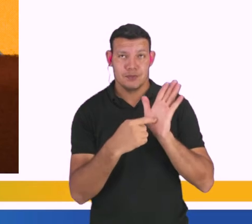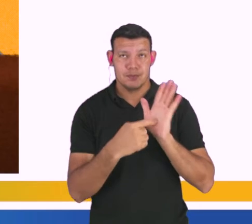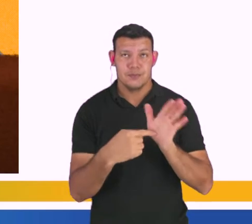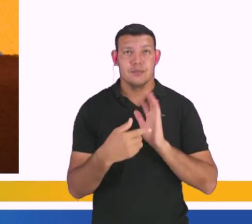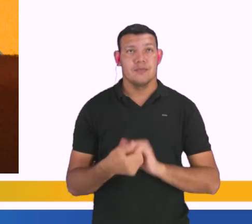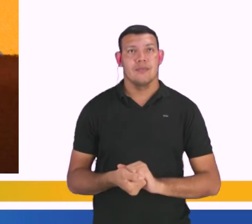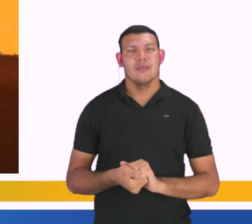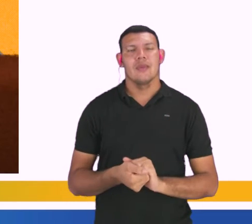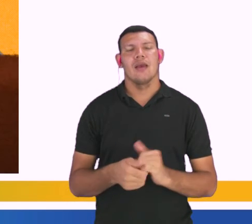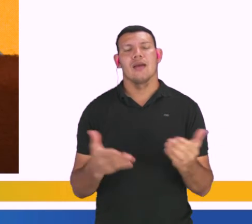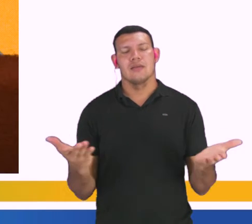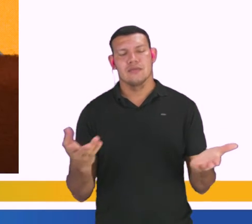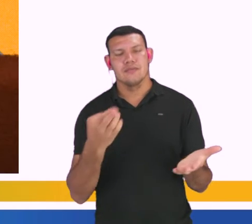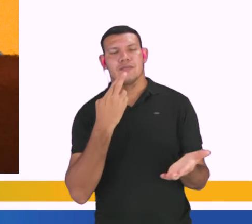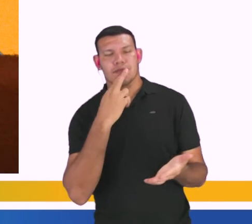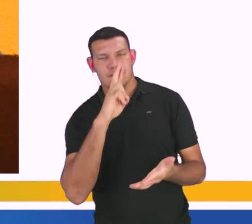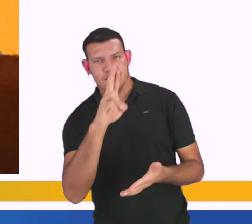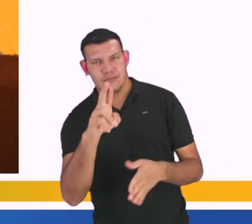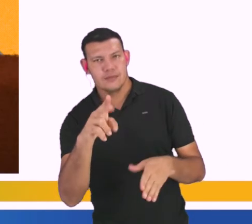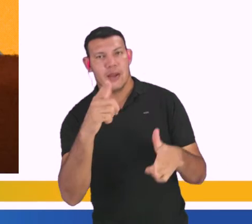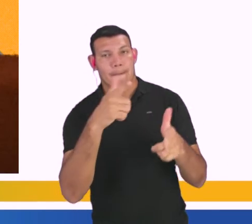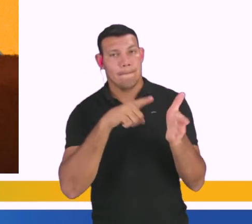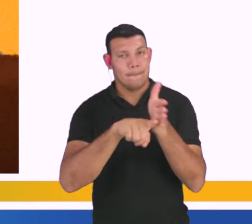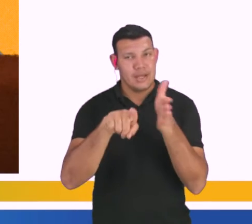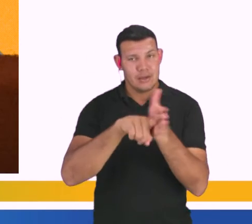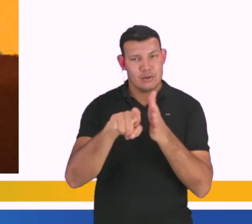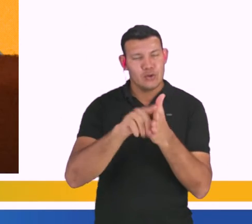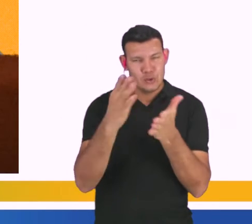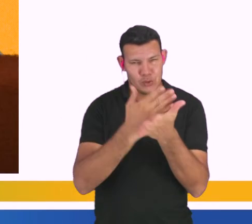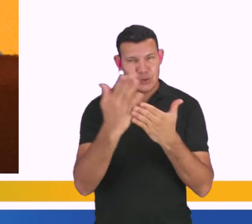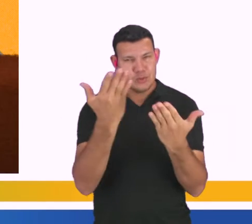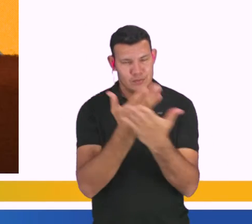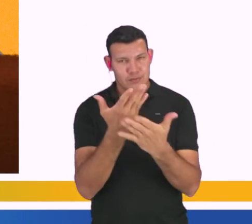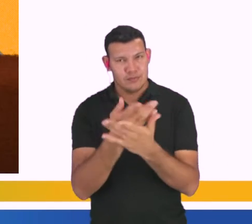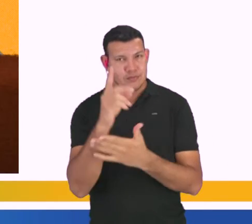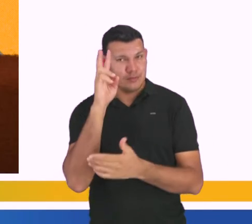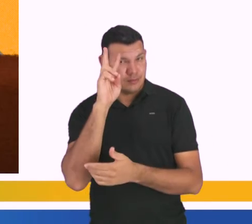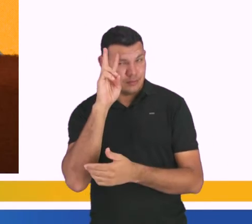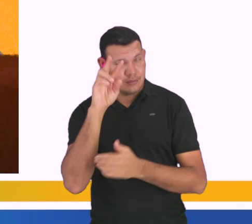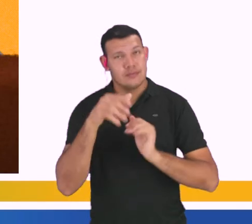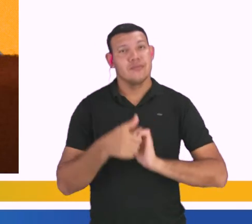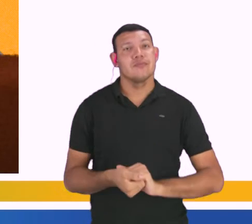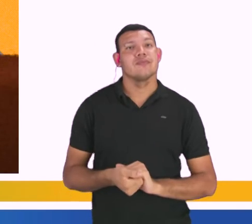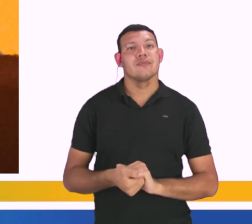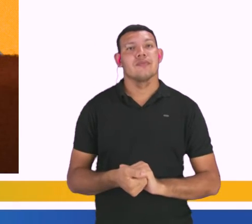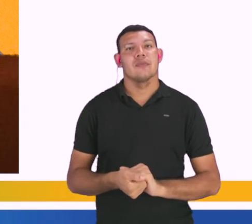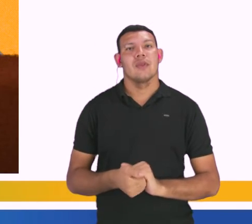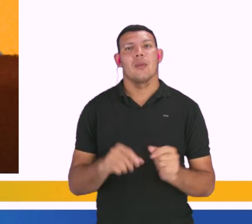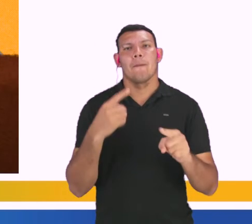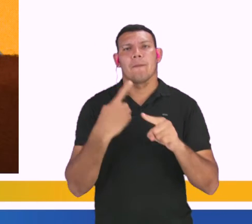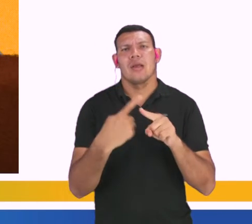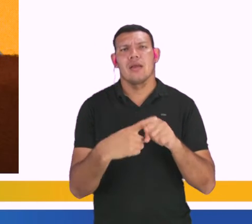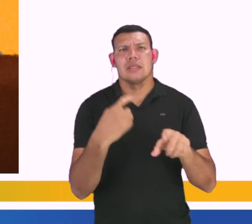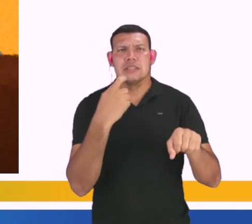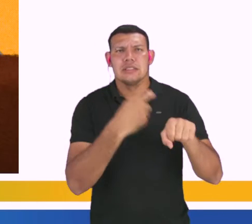fazer análise e responder aquela pergunta que estava lá no início, que é a ideia do iceberg. Ou seja, por